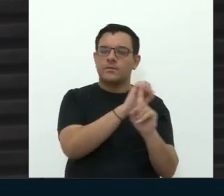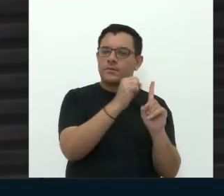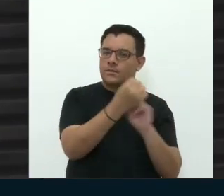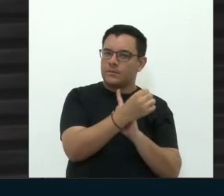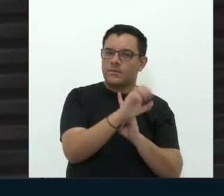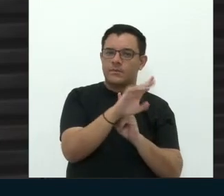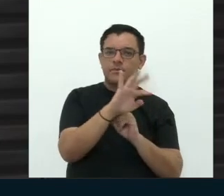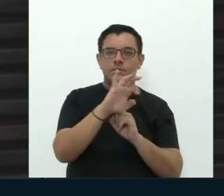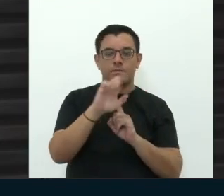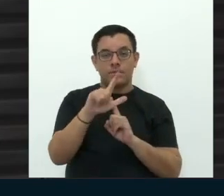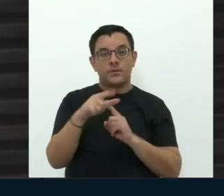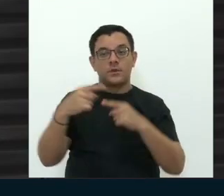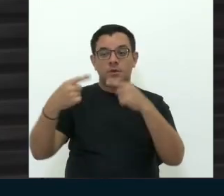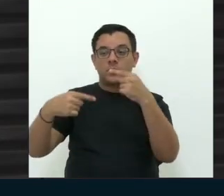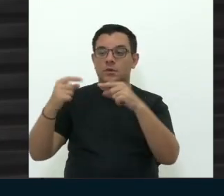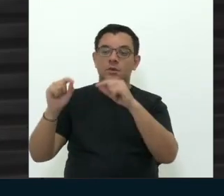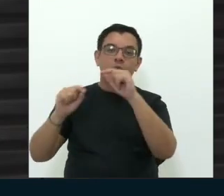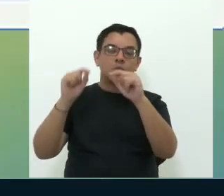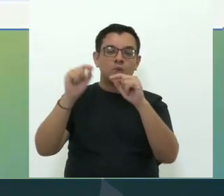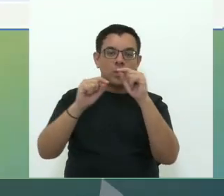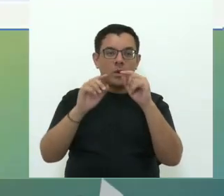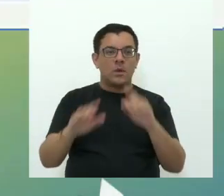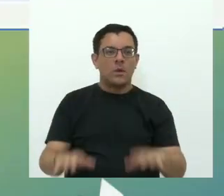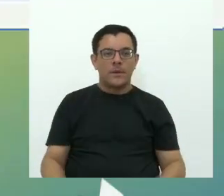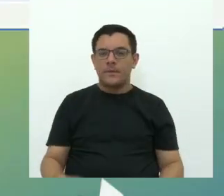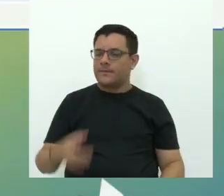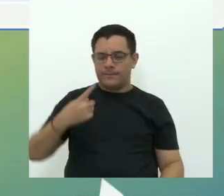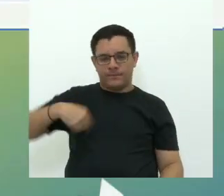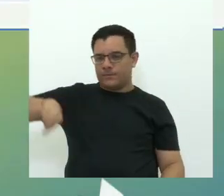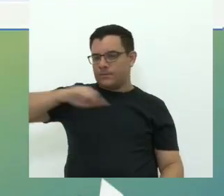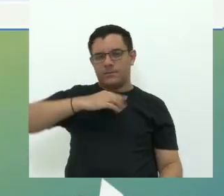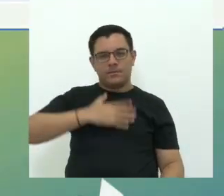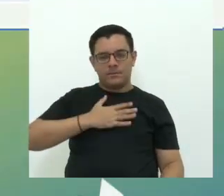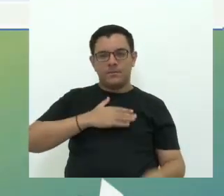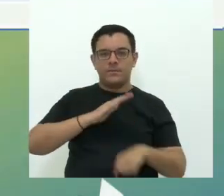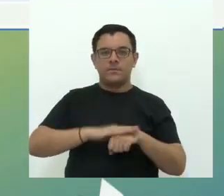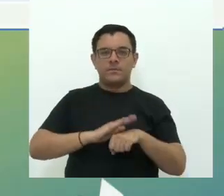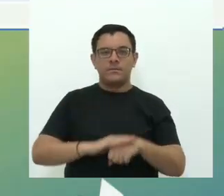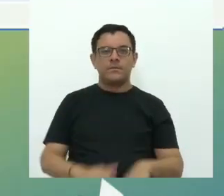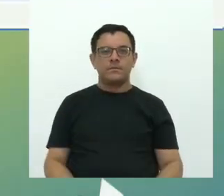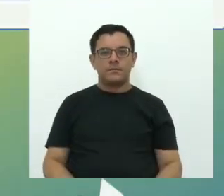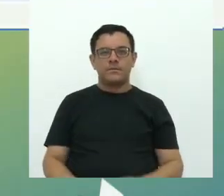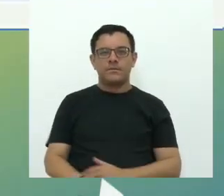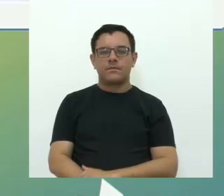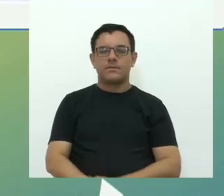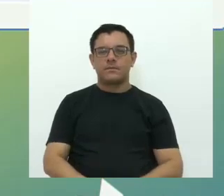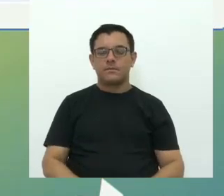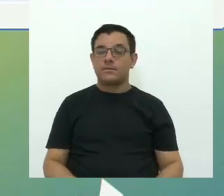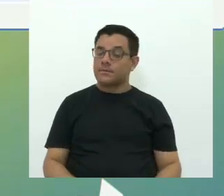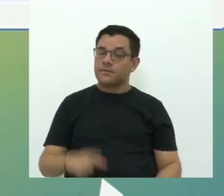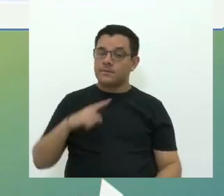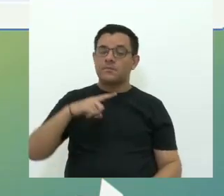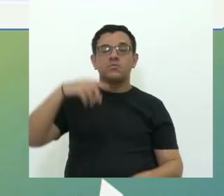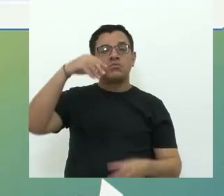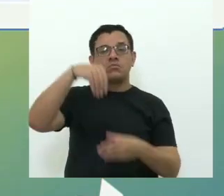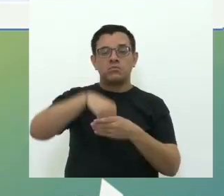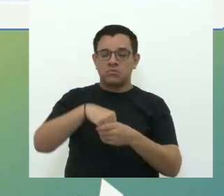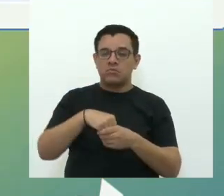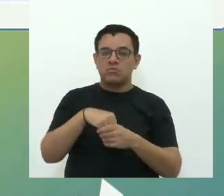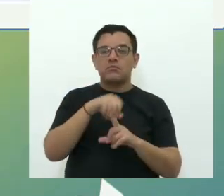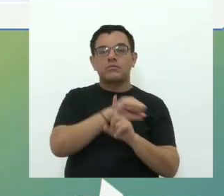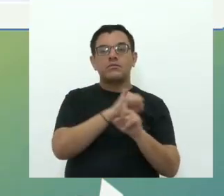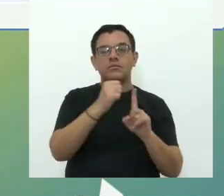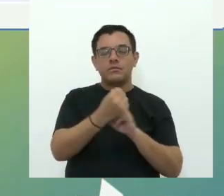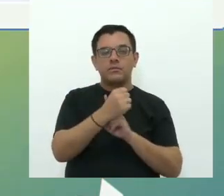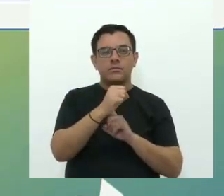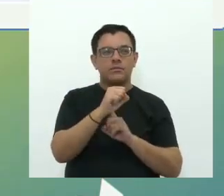a política Afinal quem é a sociedade civil somos nós e aqui existe uma sociedade civil